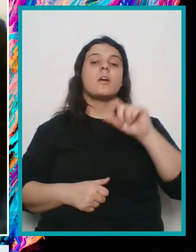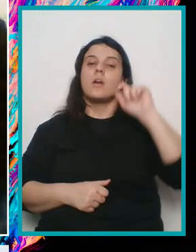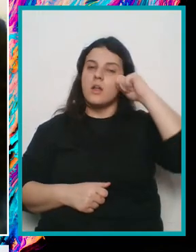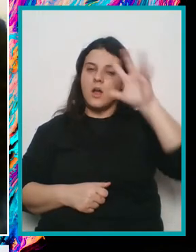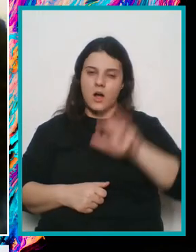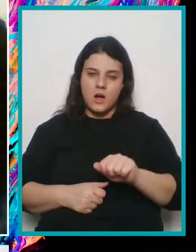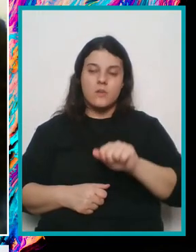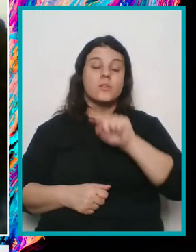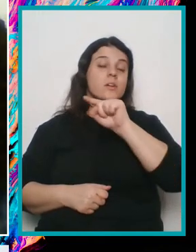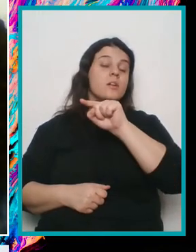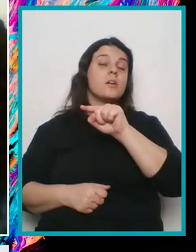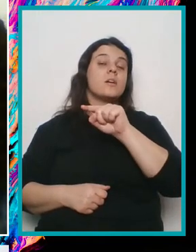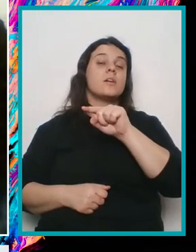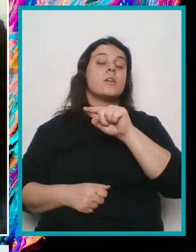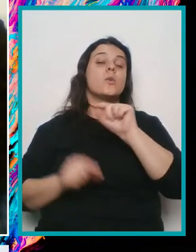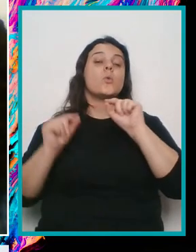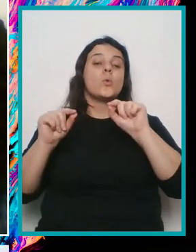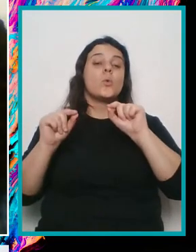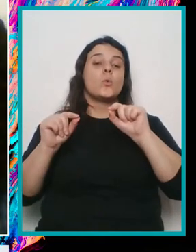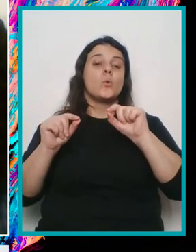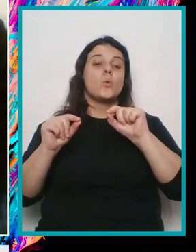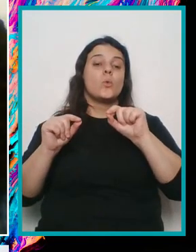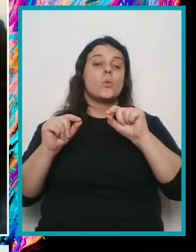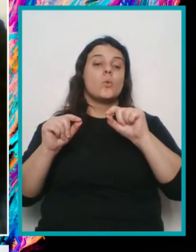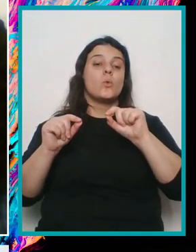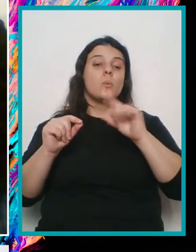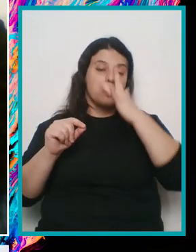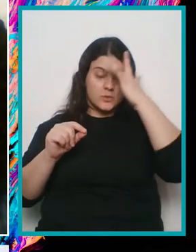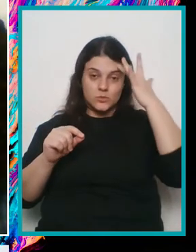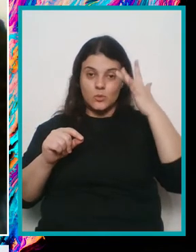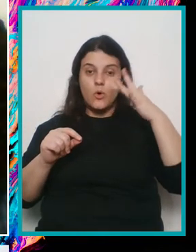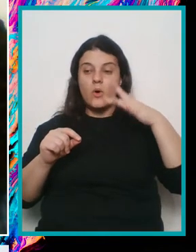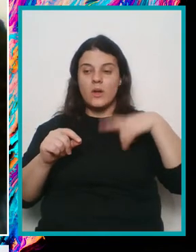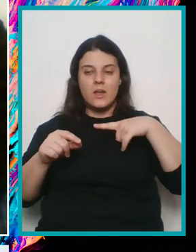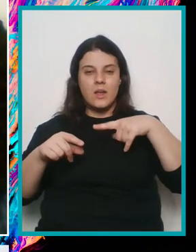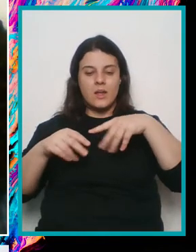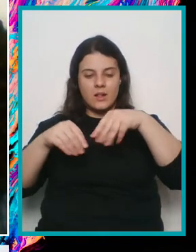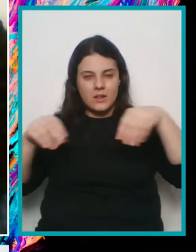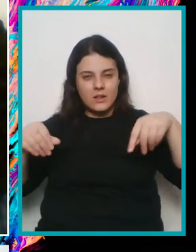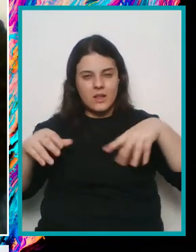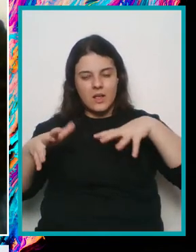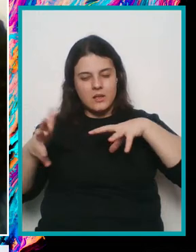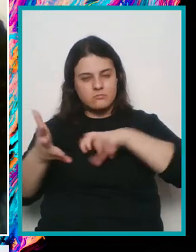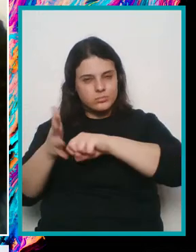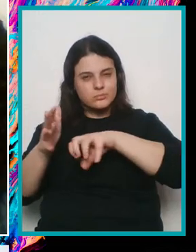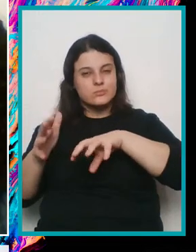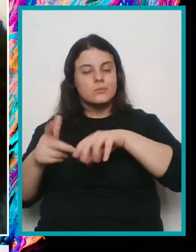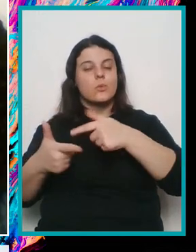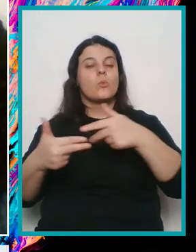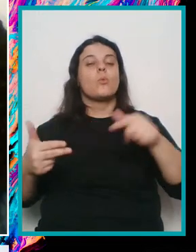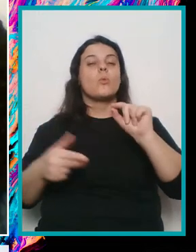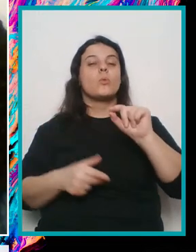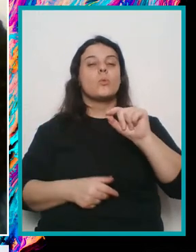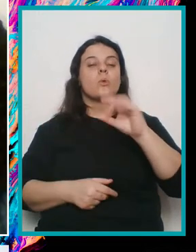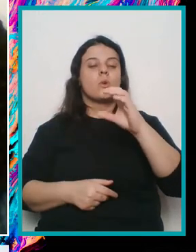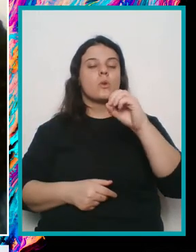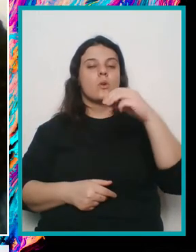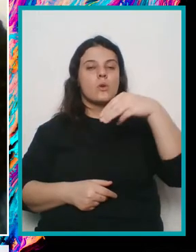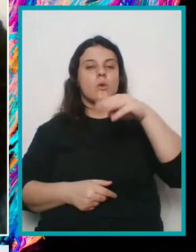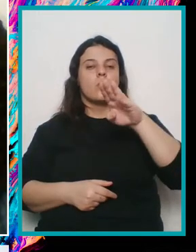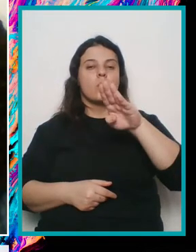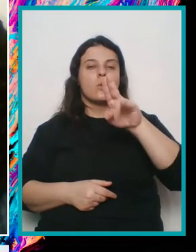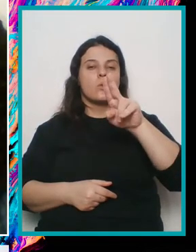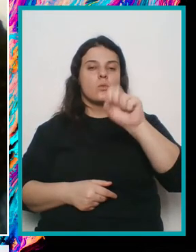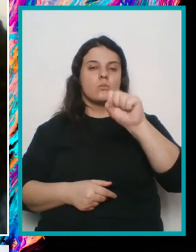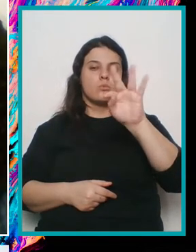locomoção, então talvez pensar outros tipos de relação com o mundo e relação com mobilidade. Enfim, deixo aberto aí